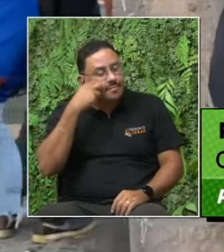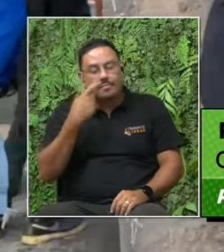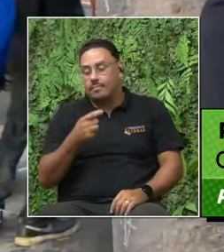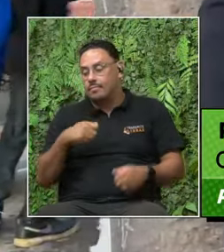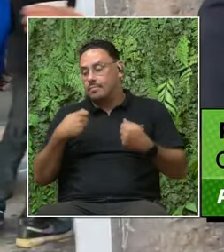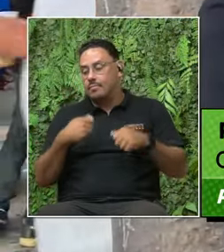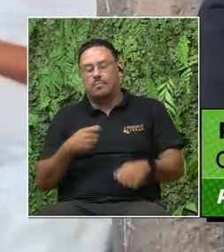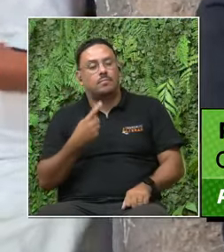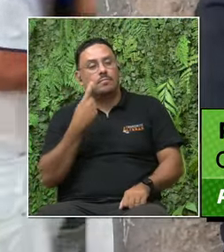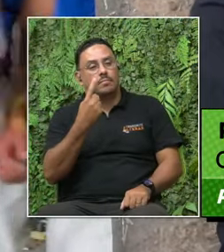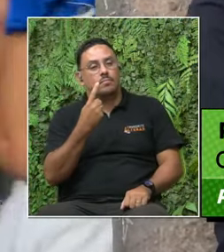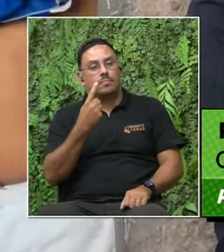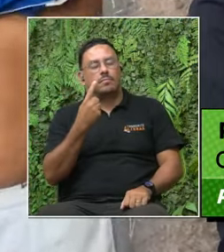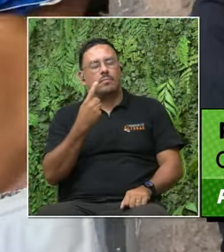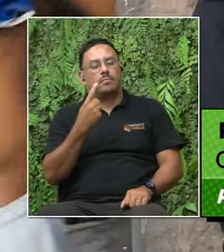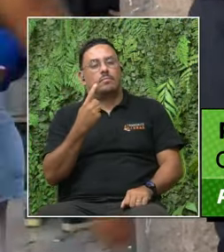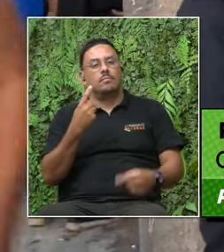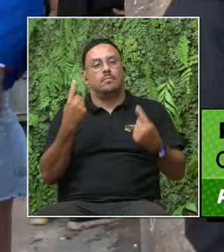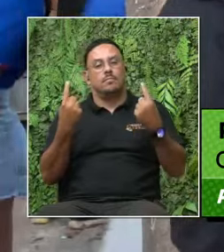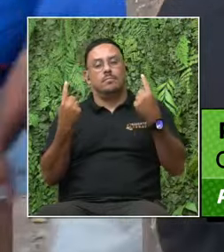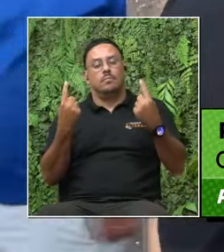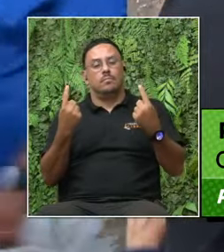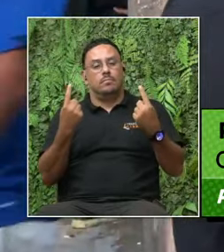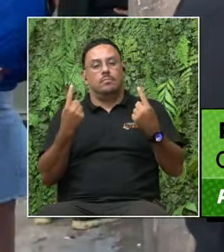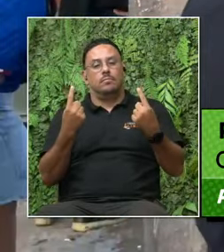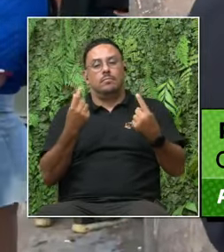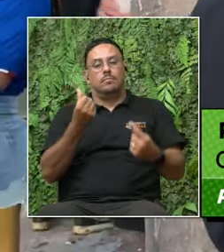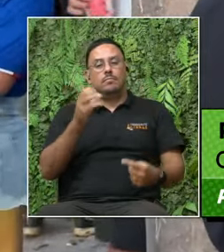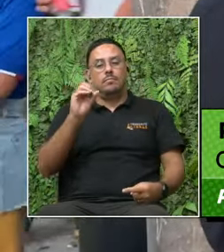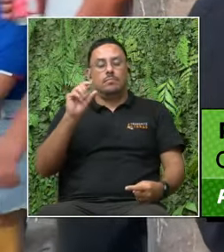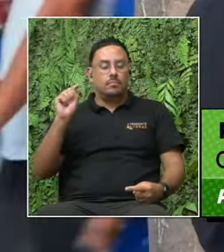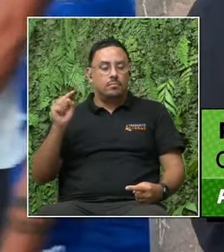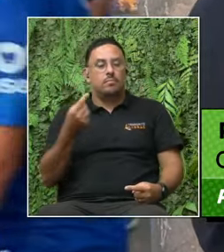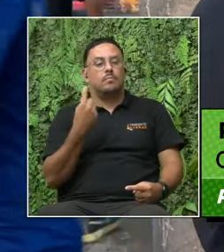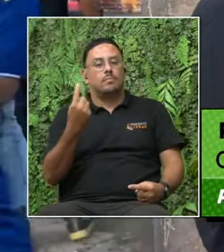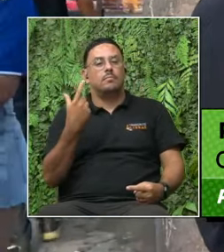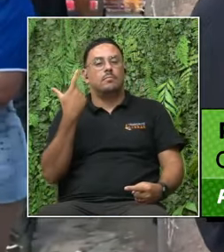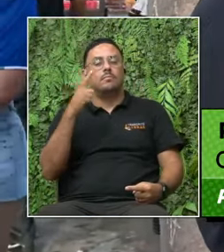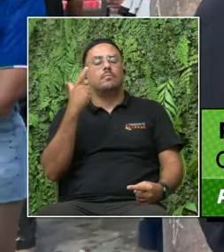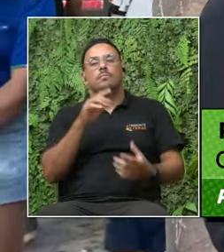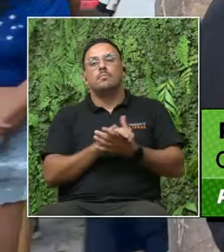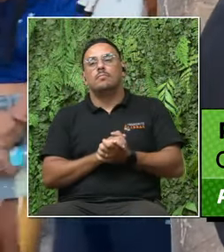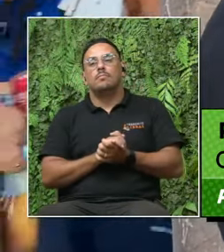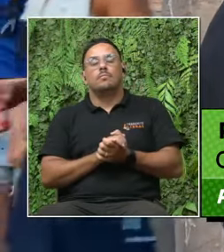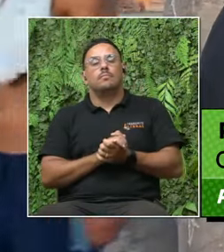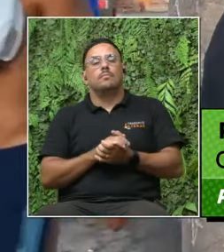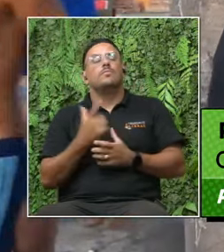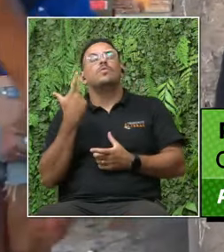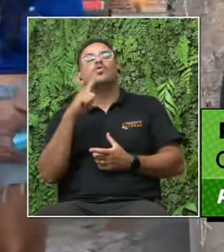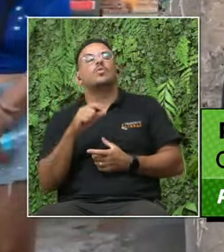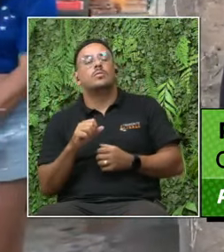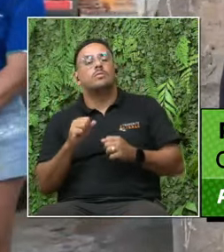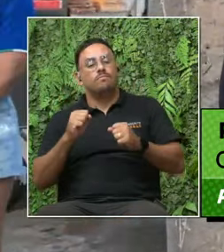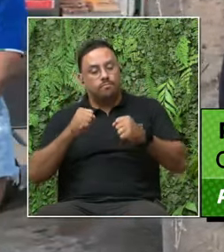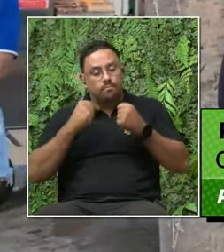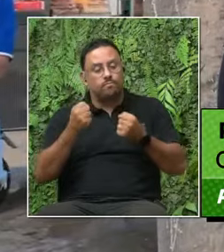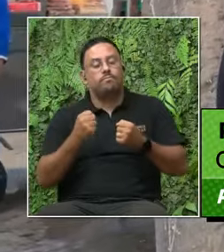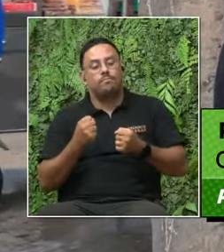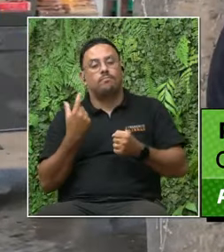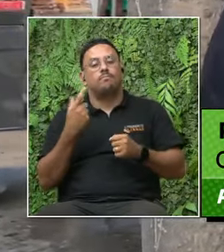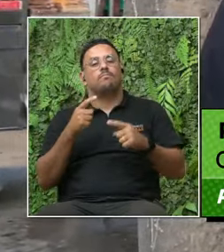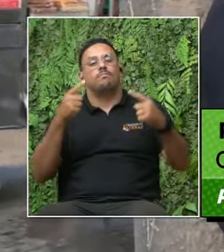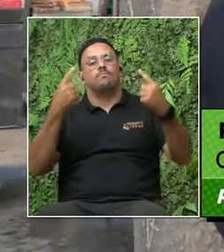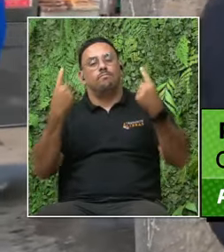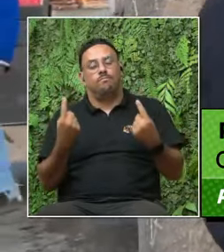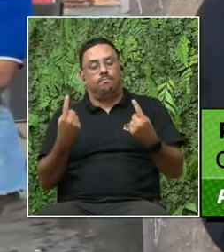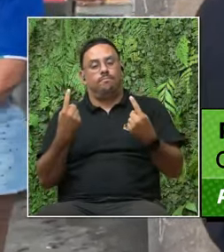você precisa de Um empate no meio de 60.000 pessoas e você não tem bala na agulha para conseguir o empate é